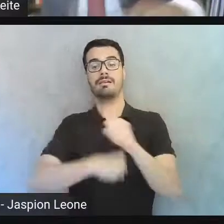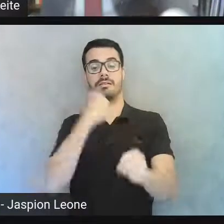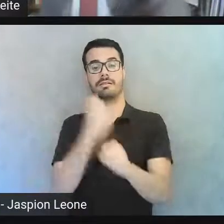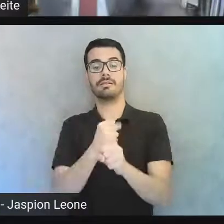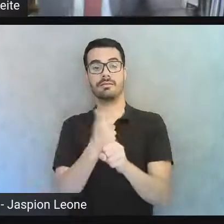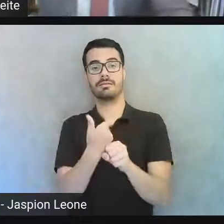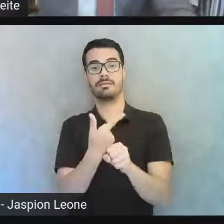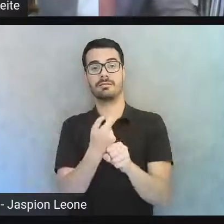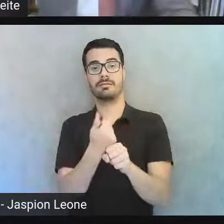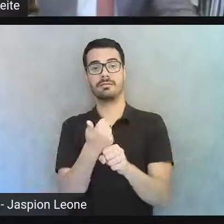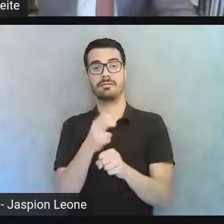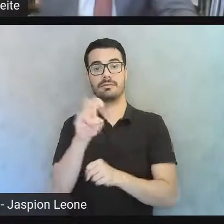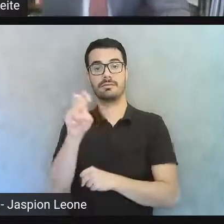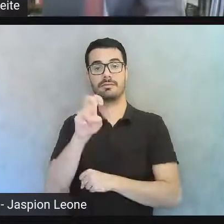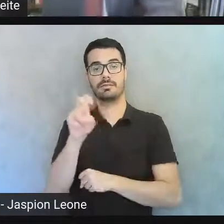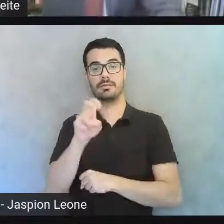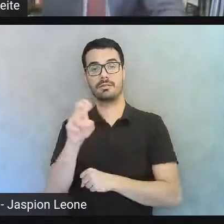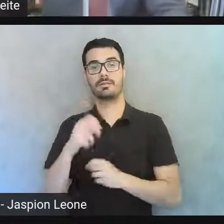quando